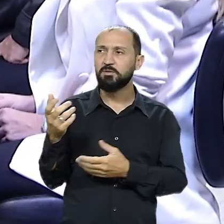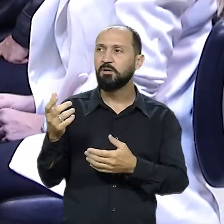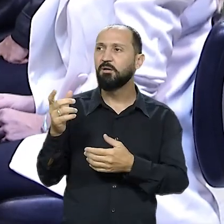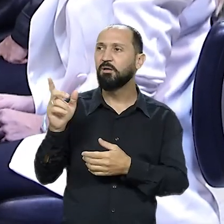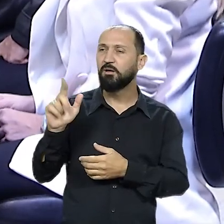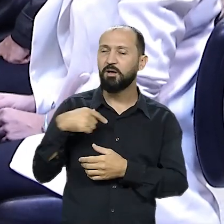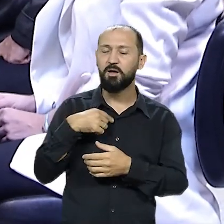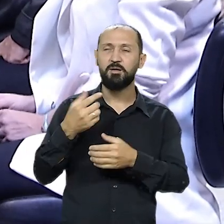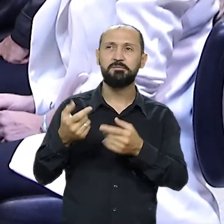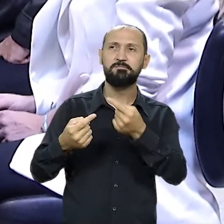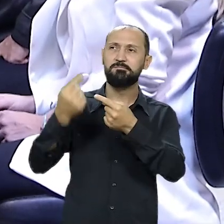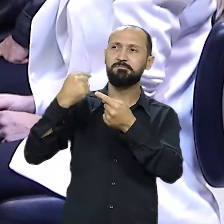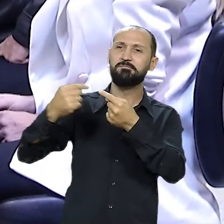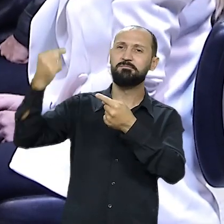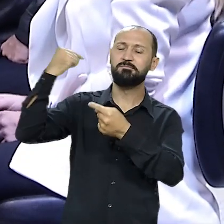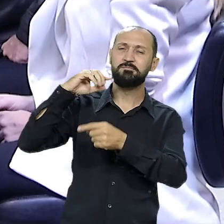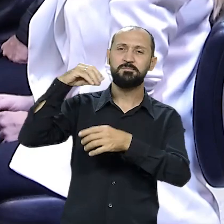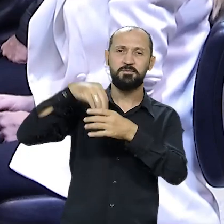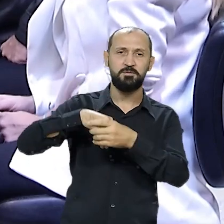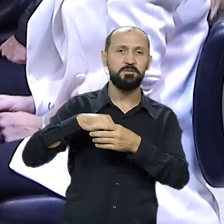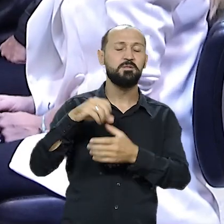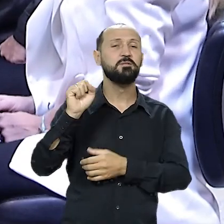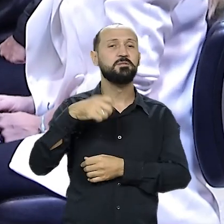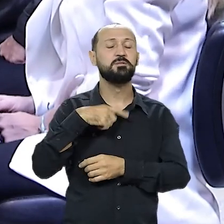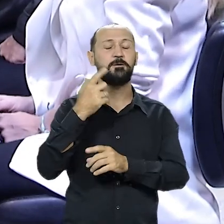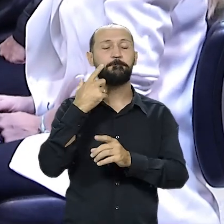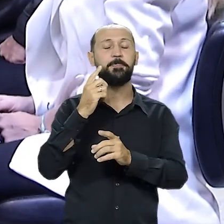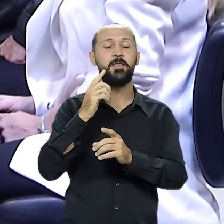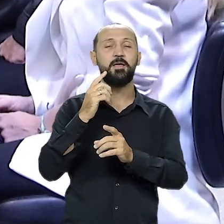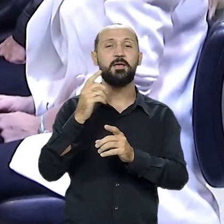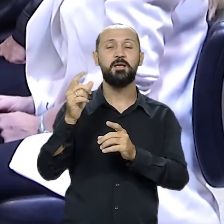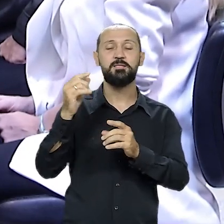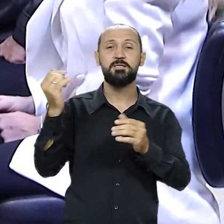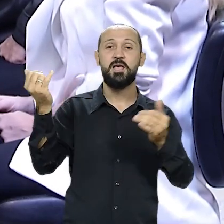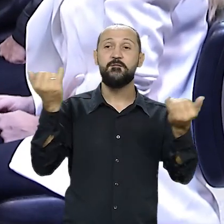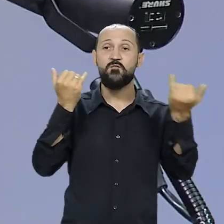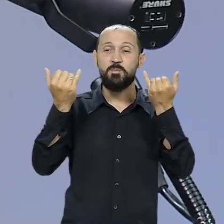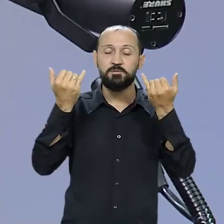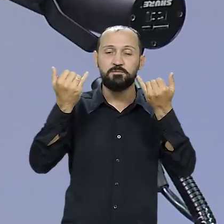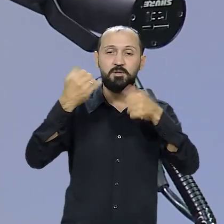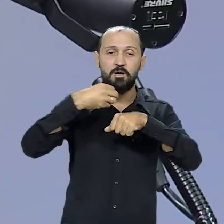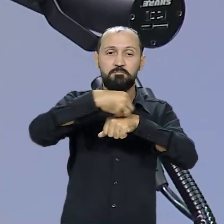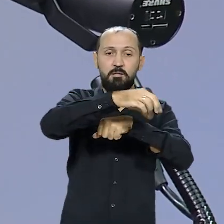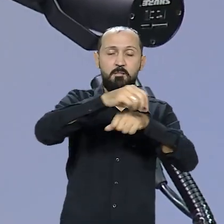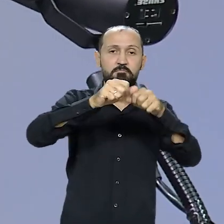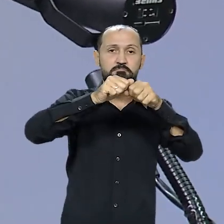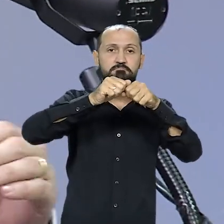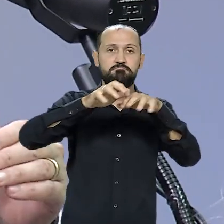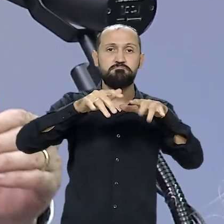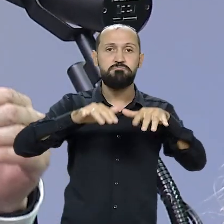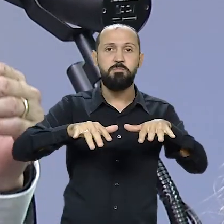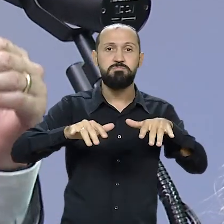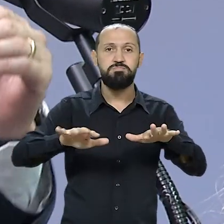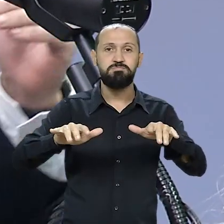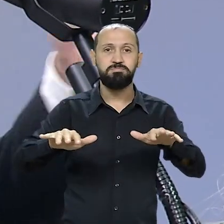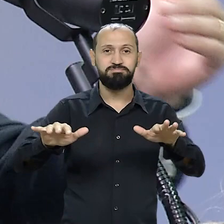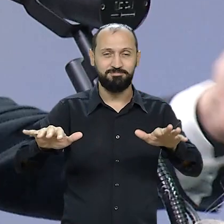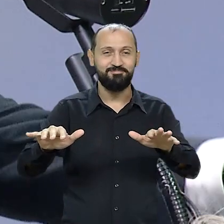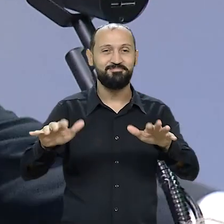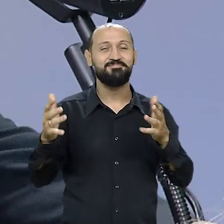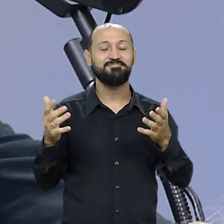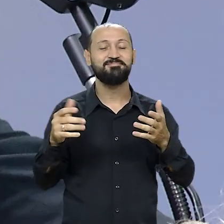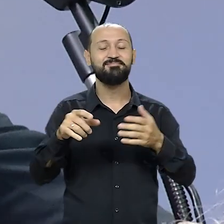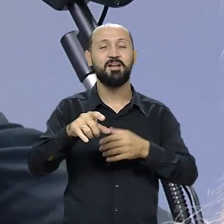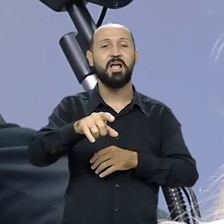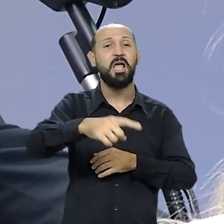certeza, foi plantado lá atrás pela frente. Ecoar essas informações, essas discussões, chegar até o